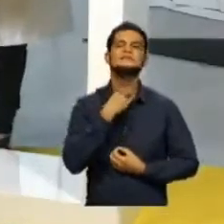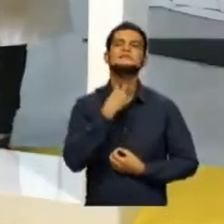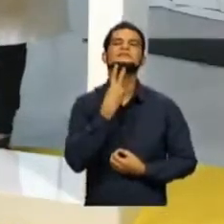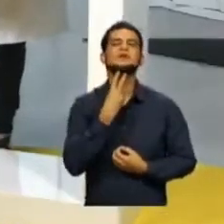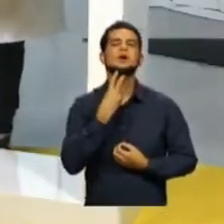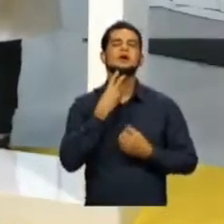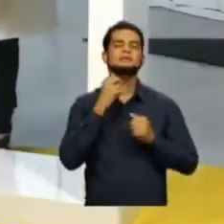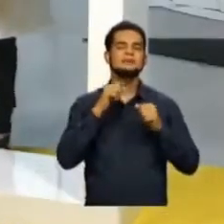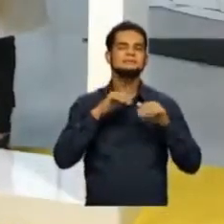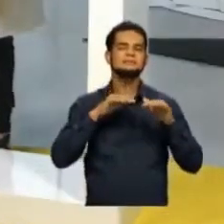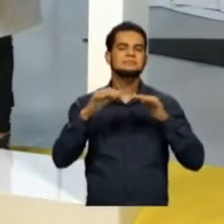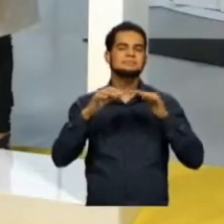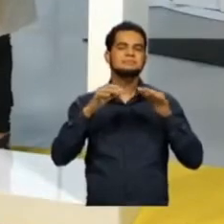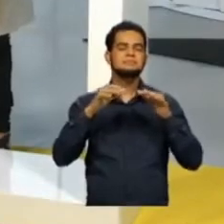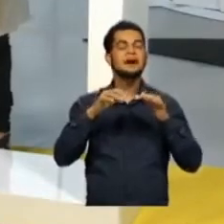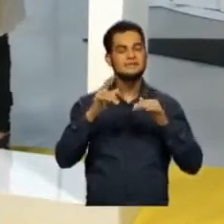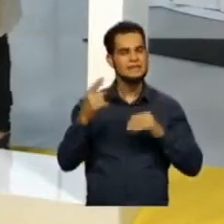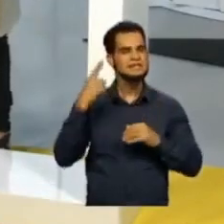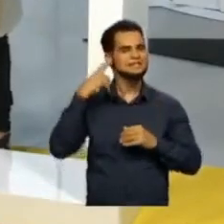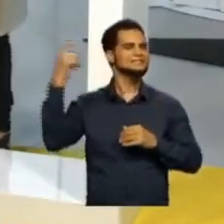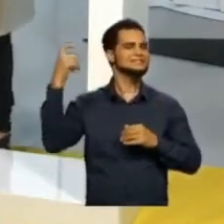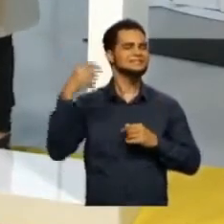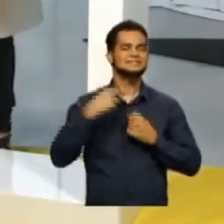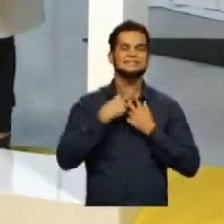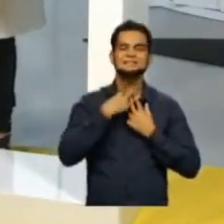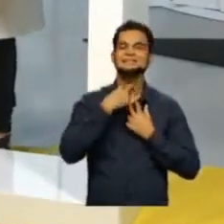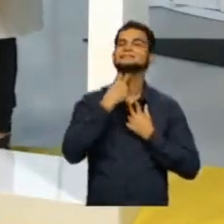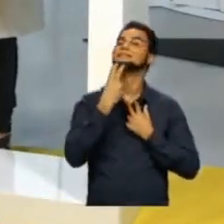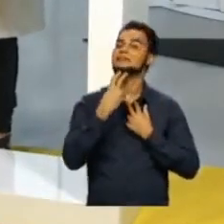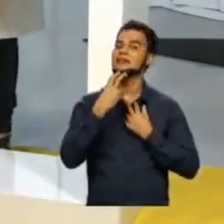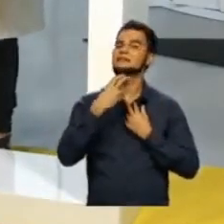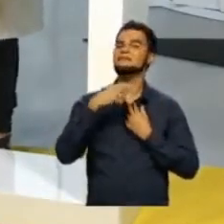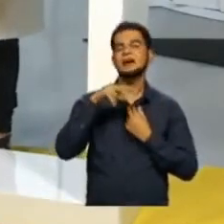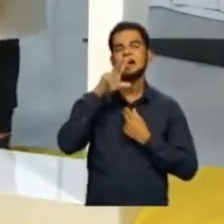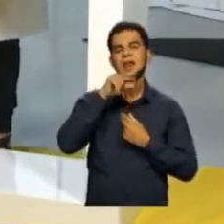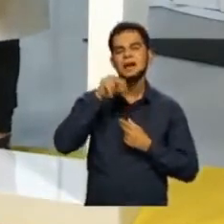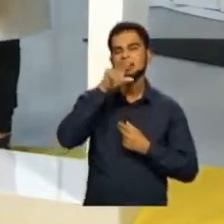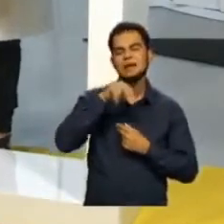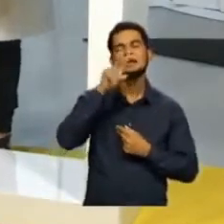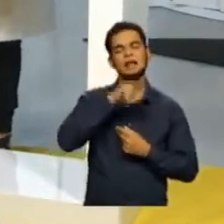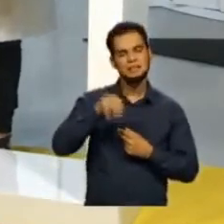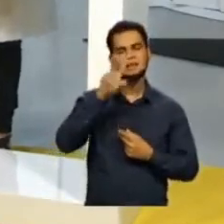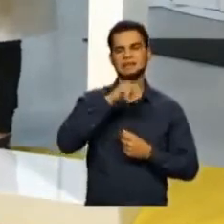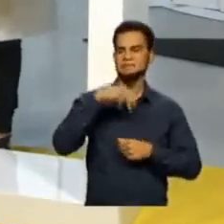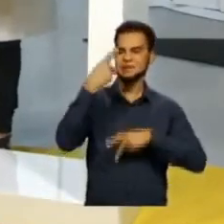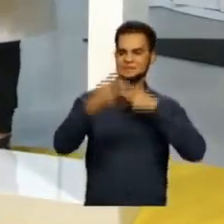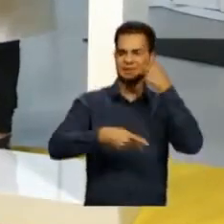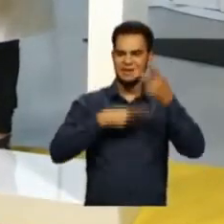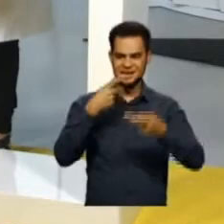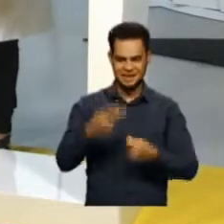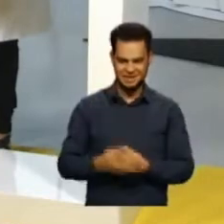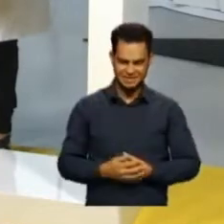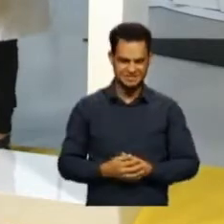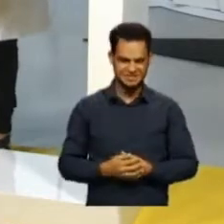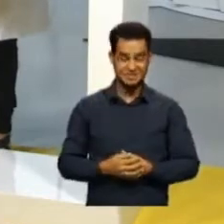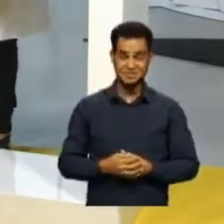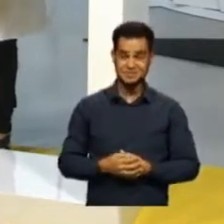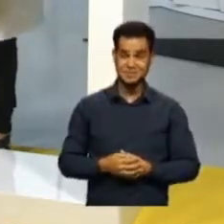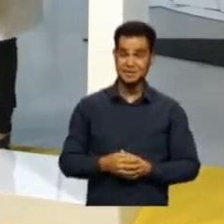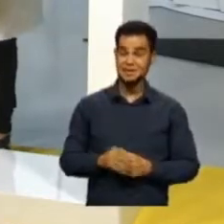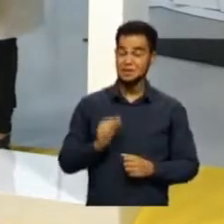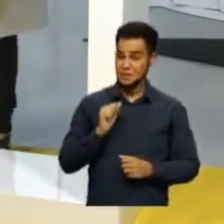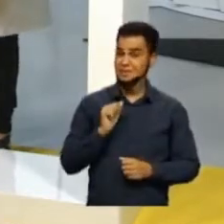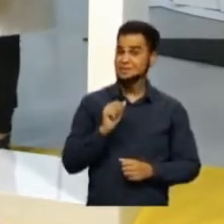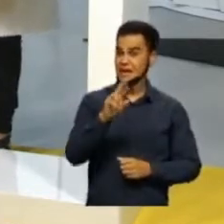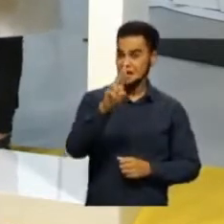som, que vai ser articulado pela língua, que vai ser as palavras, né? Então, esse ar passa pela